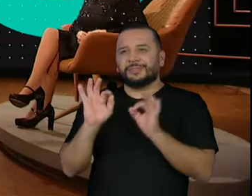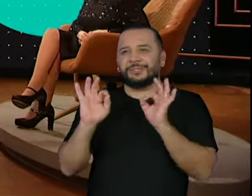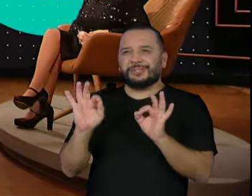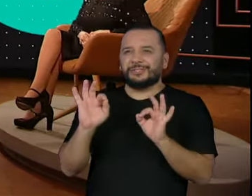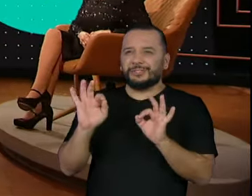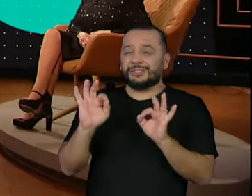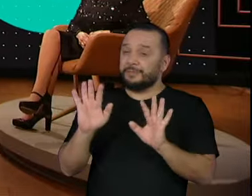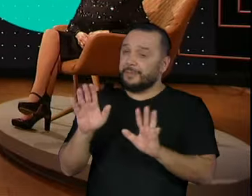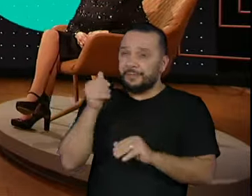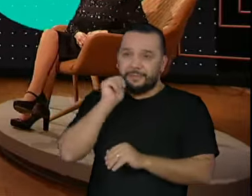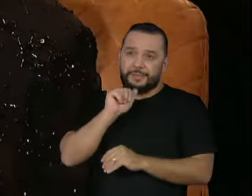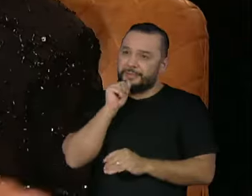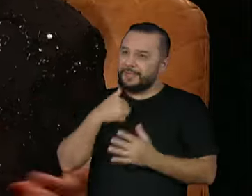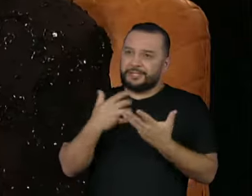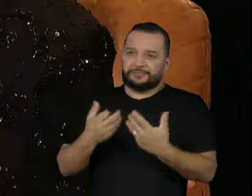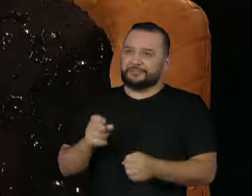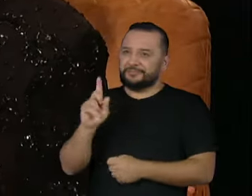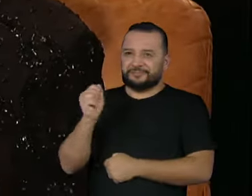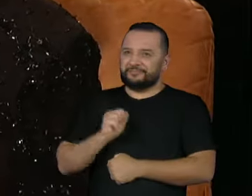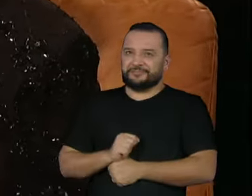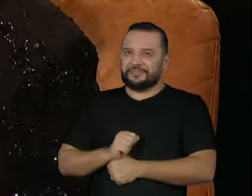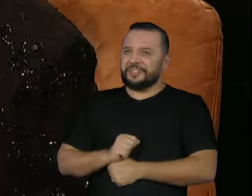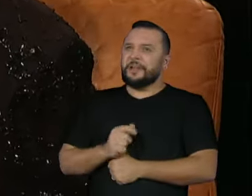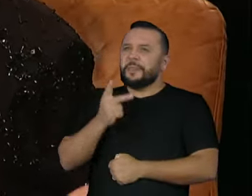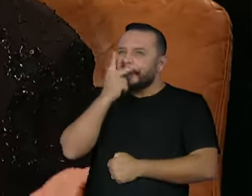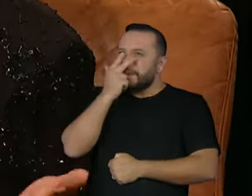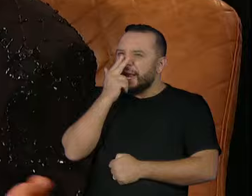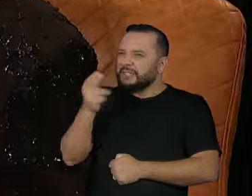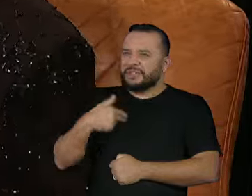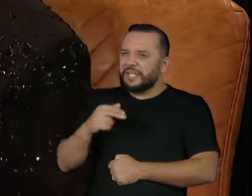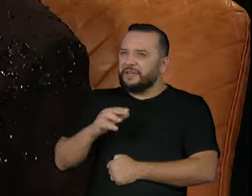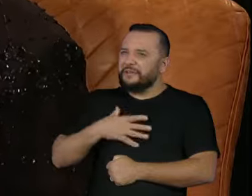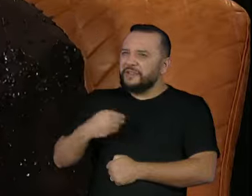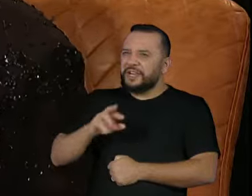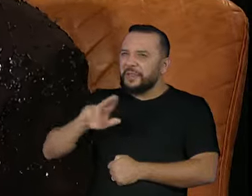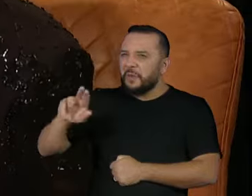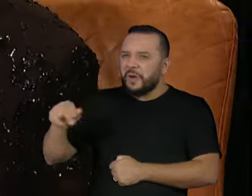se conformou. Ela dizia, parece que ela não é minha filha.